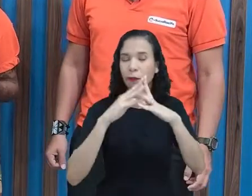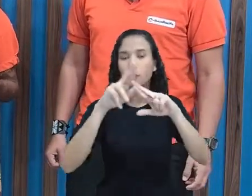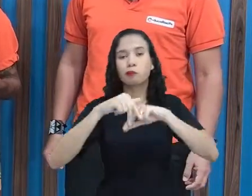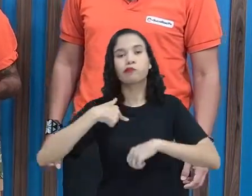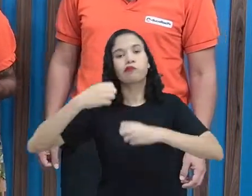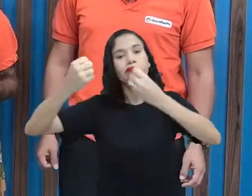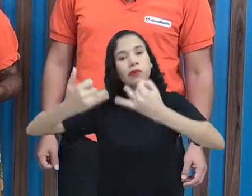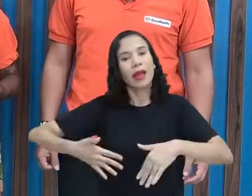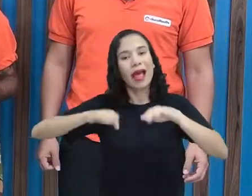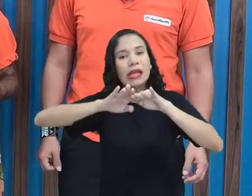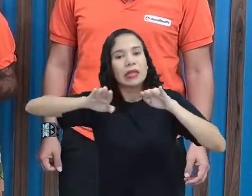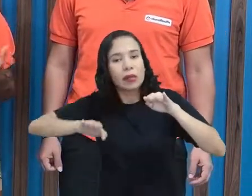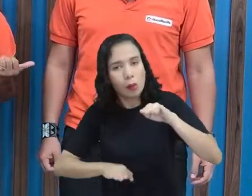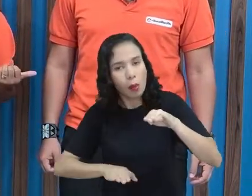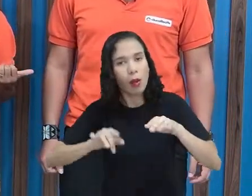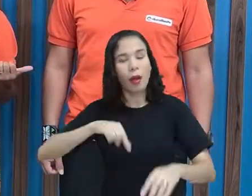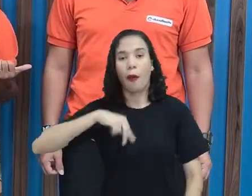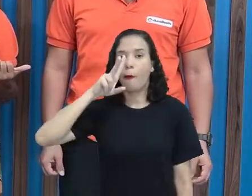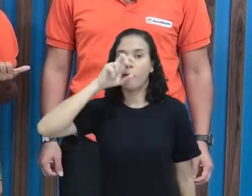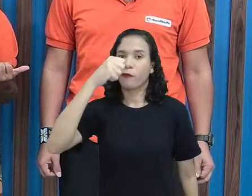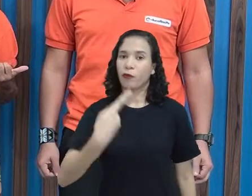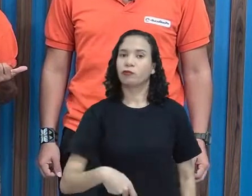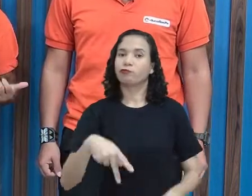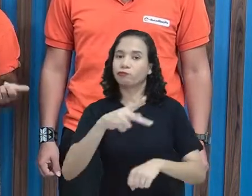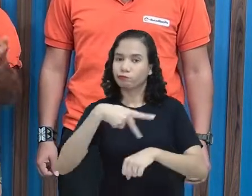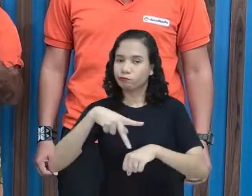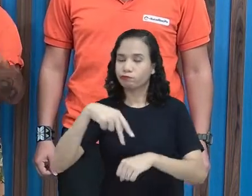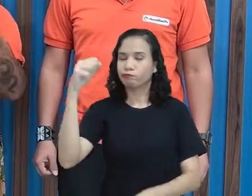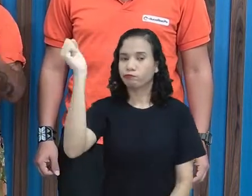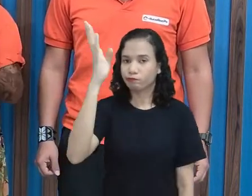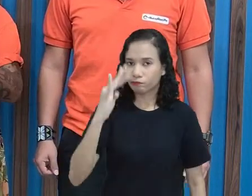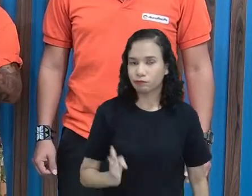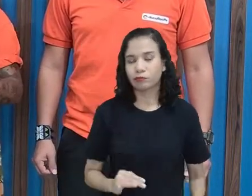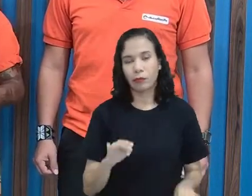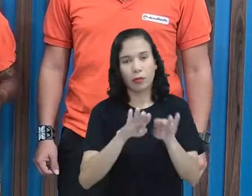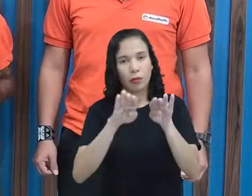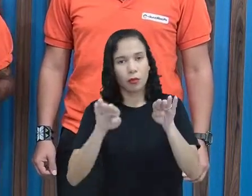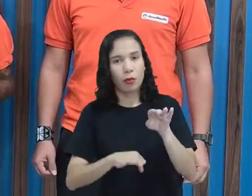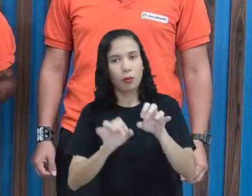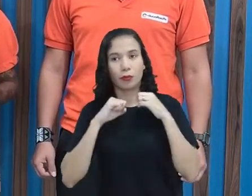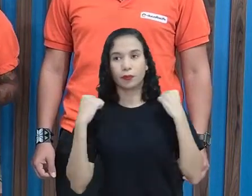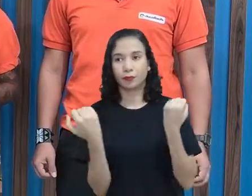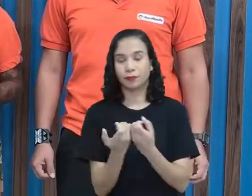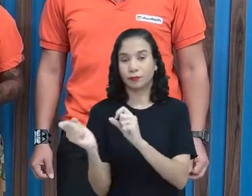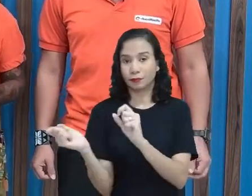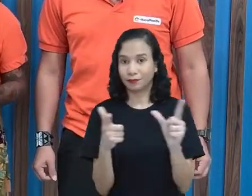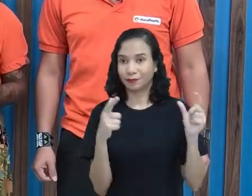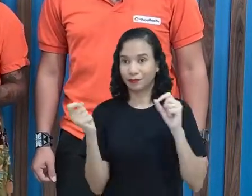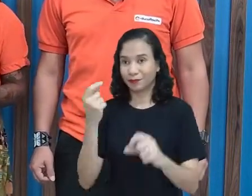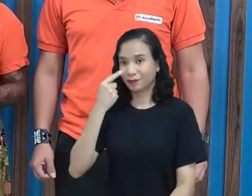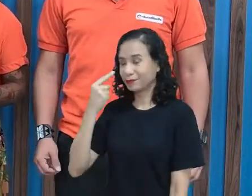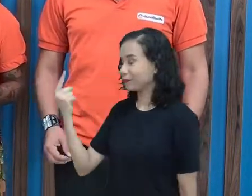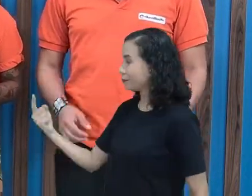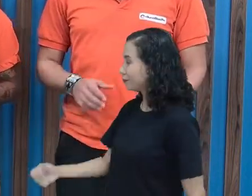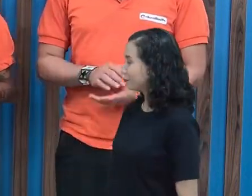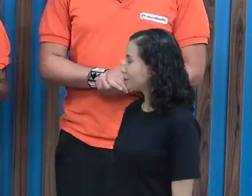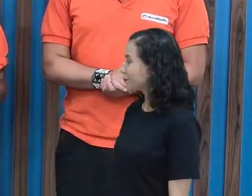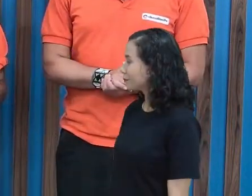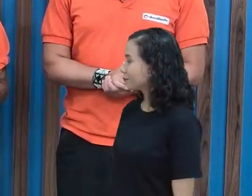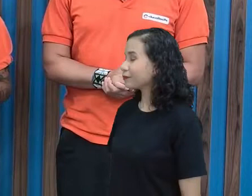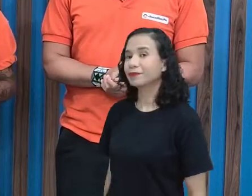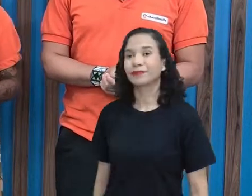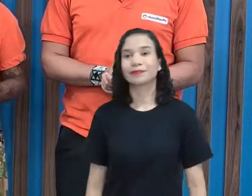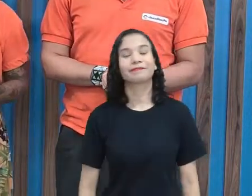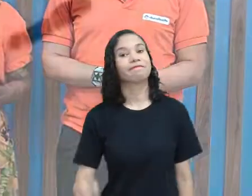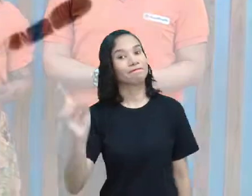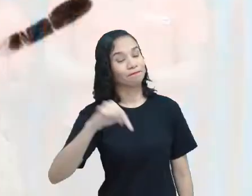tipo de desigualdade é uma desigualdade muito forte aqui no nosso país, né? Essa desigualdade social. Vamos seguir para outras. Vamos lá. Olha,